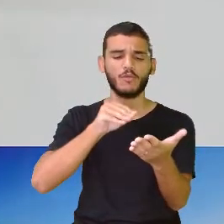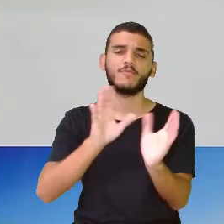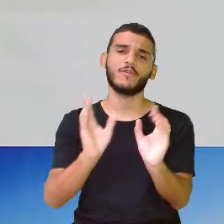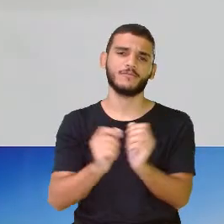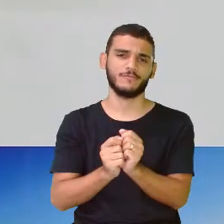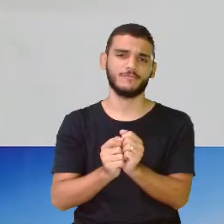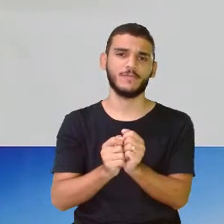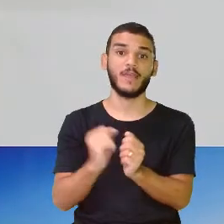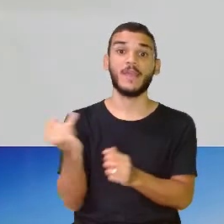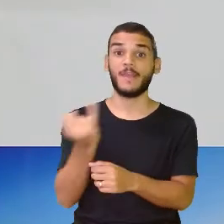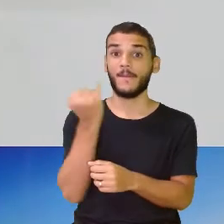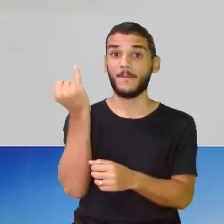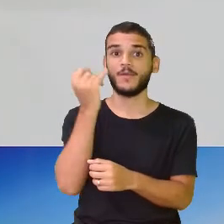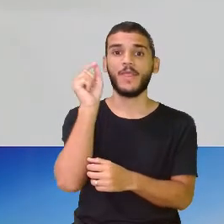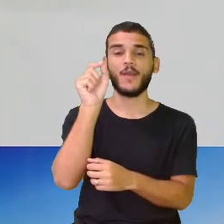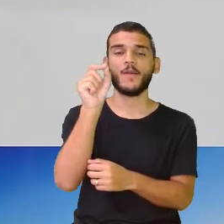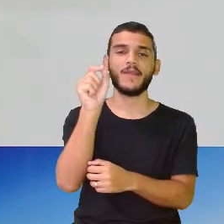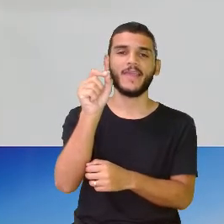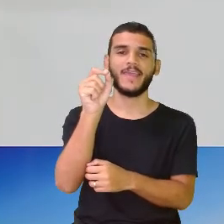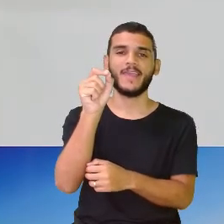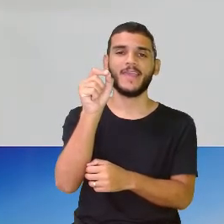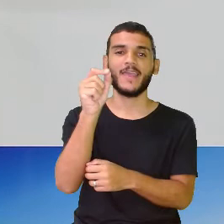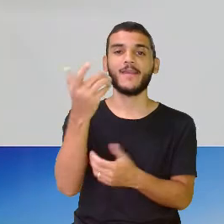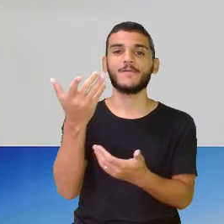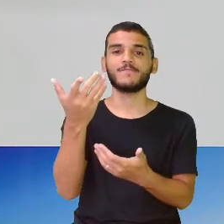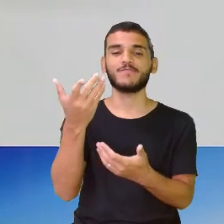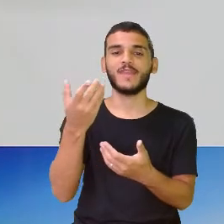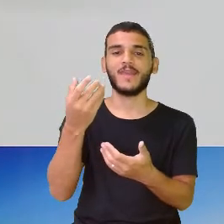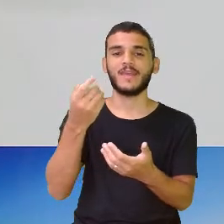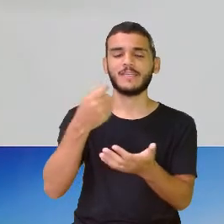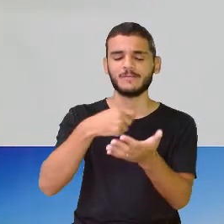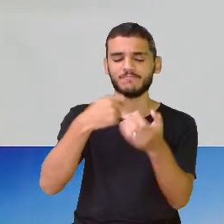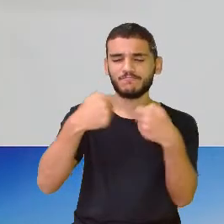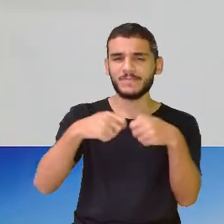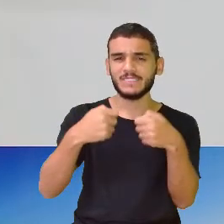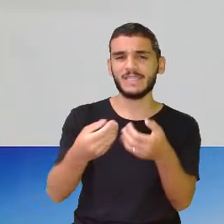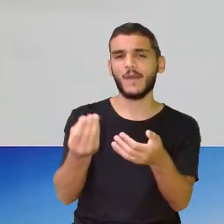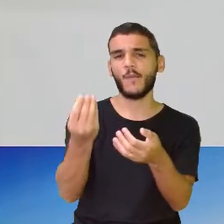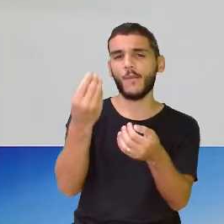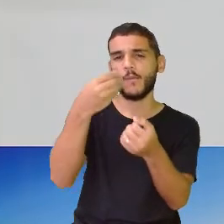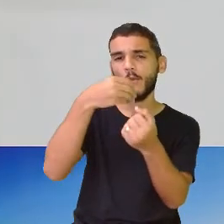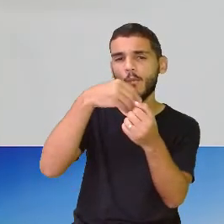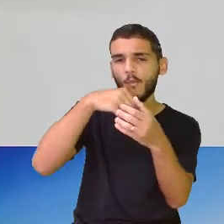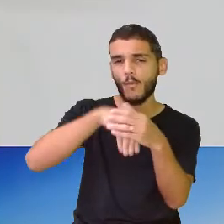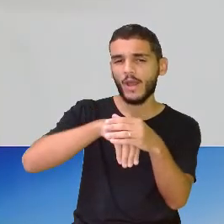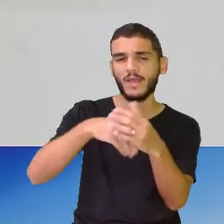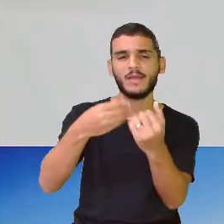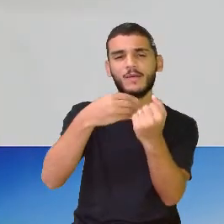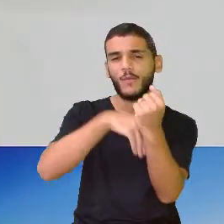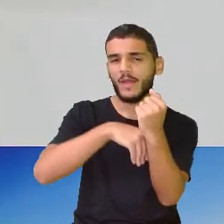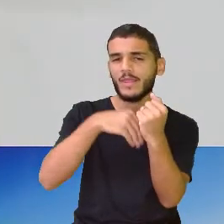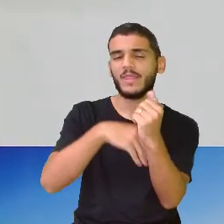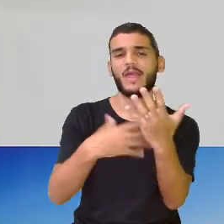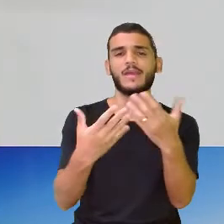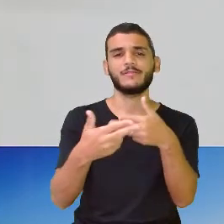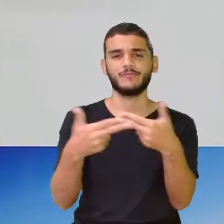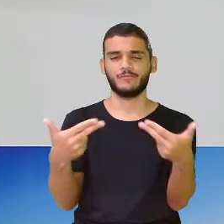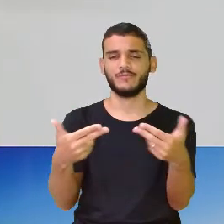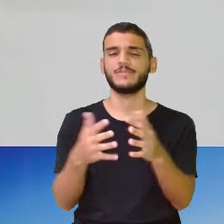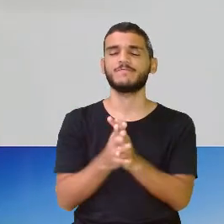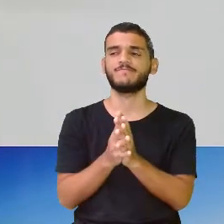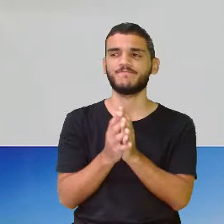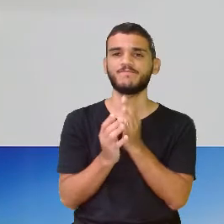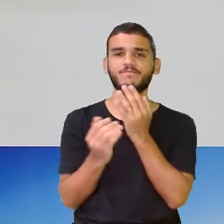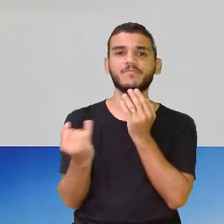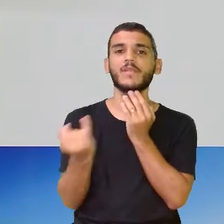guardar alguns registros para que vocês possam estudar, consultar, é sempre importante isso aí.